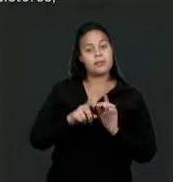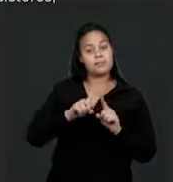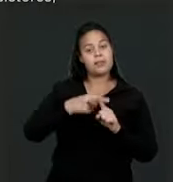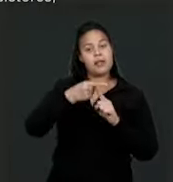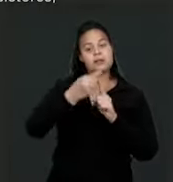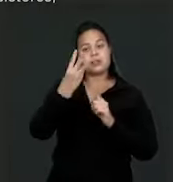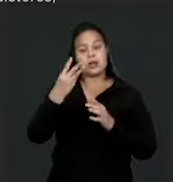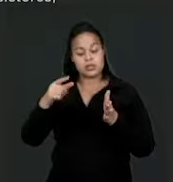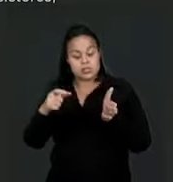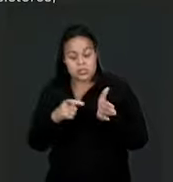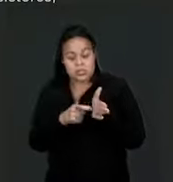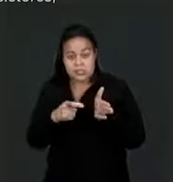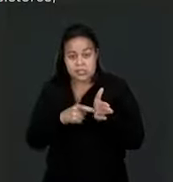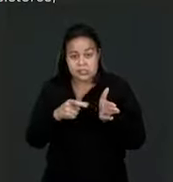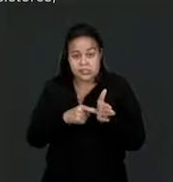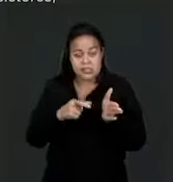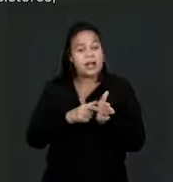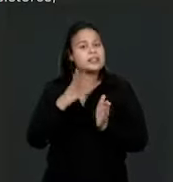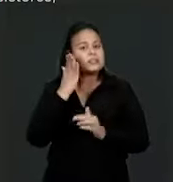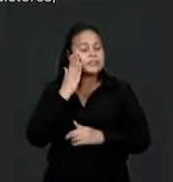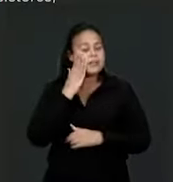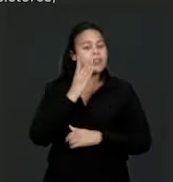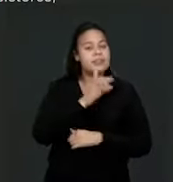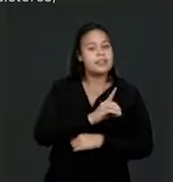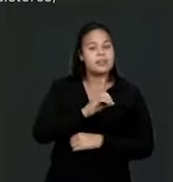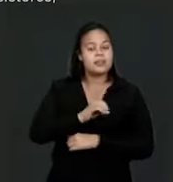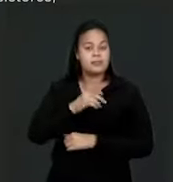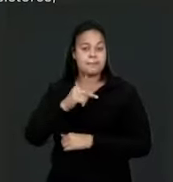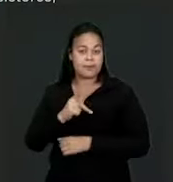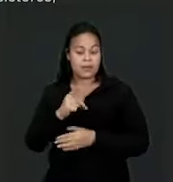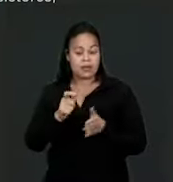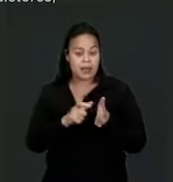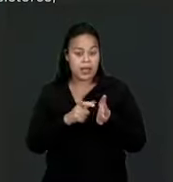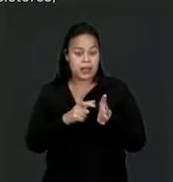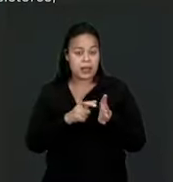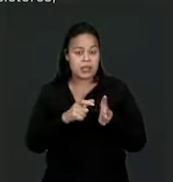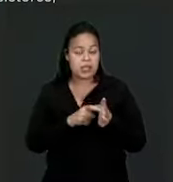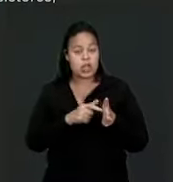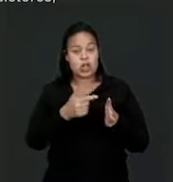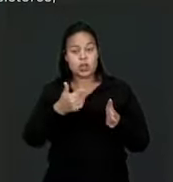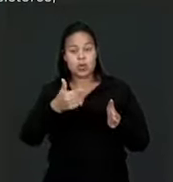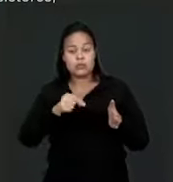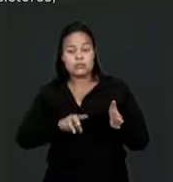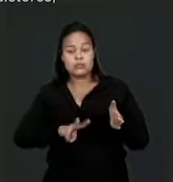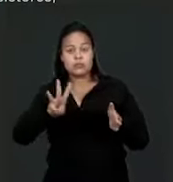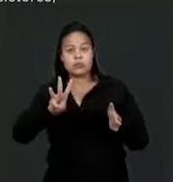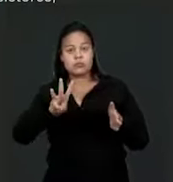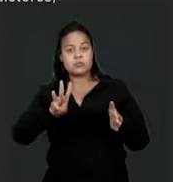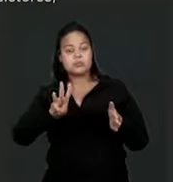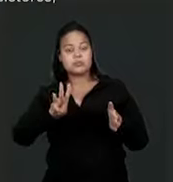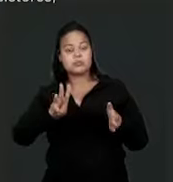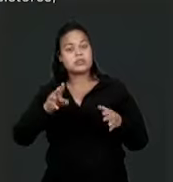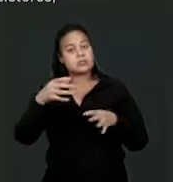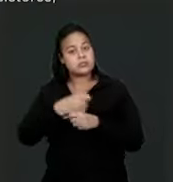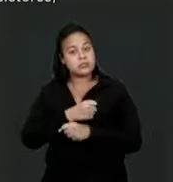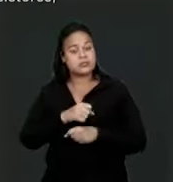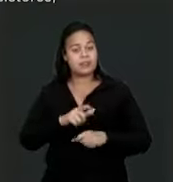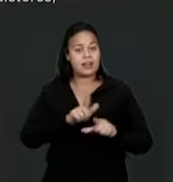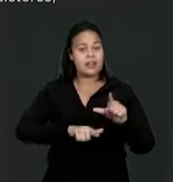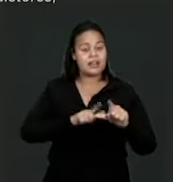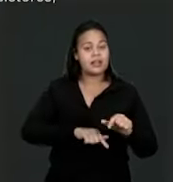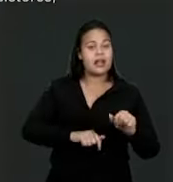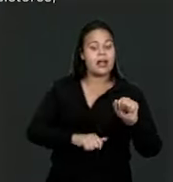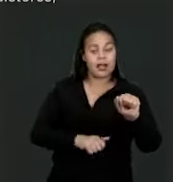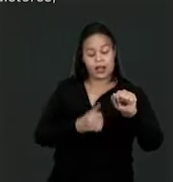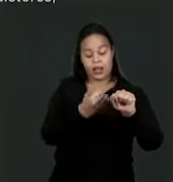resistores. Sabendo que a DDP da bateria vale 12 volts, determine: letra A